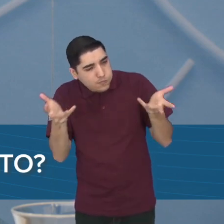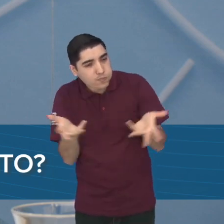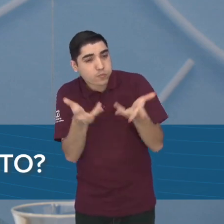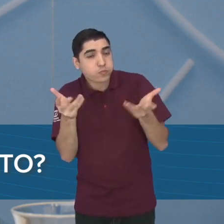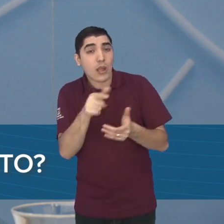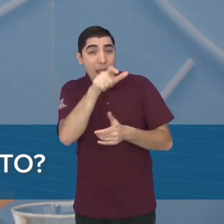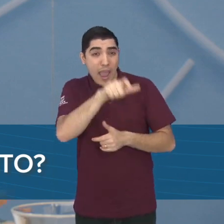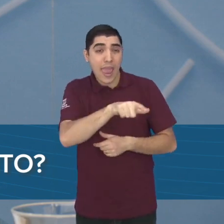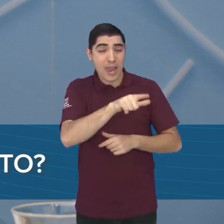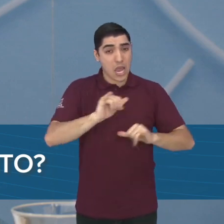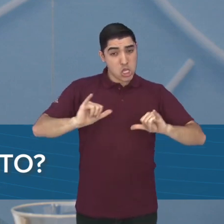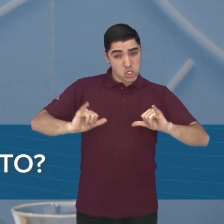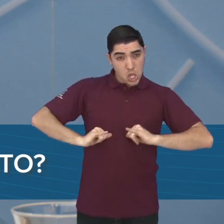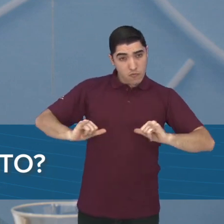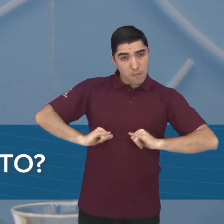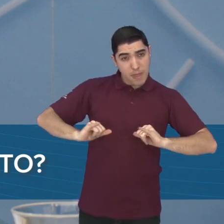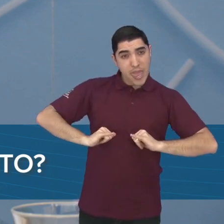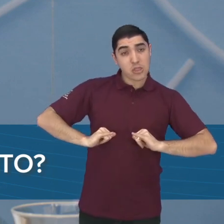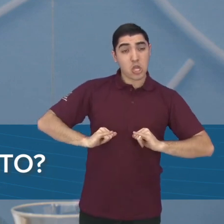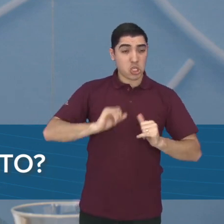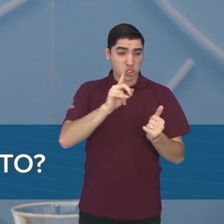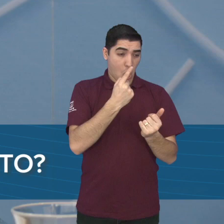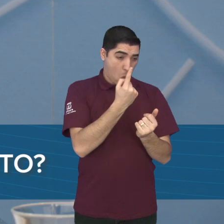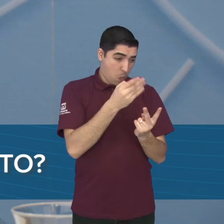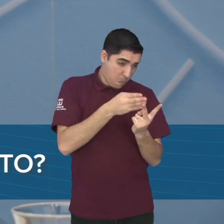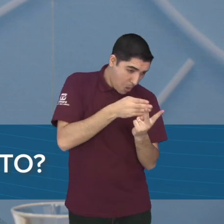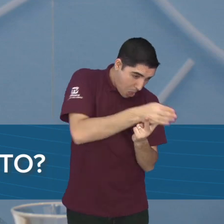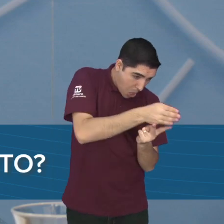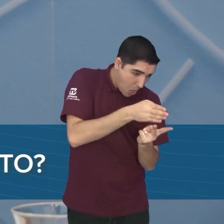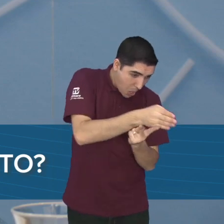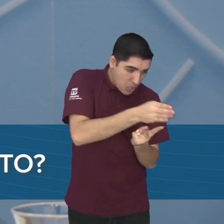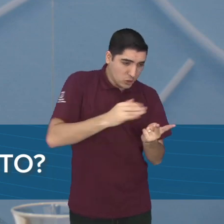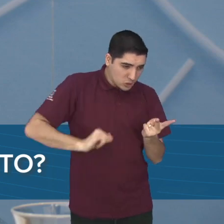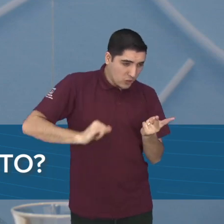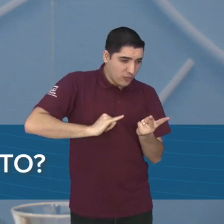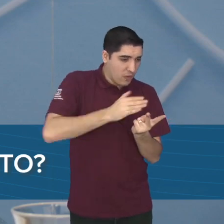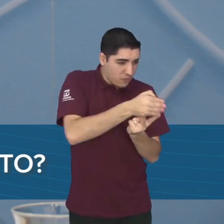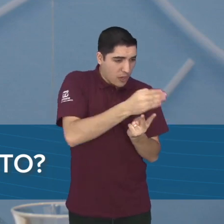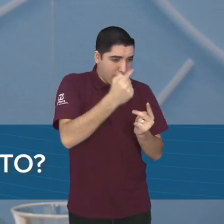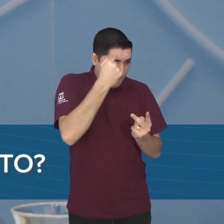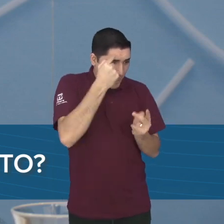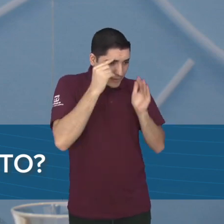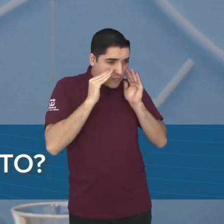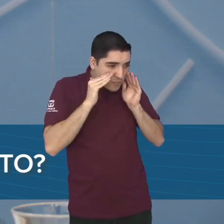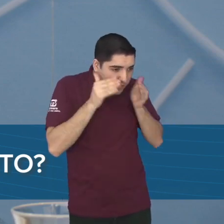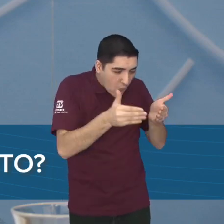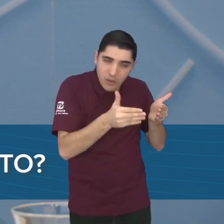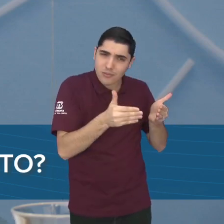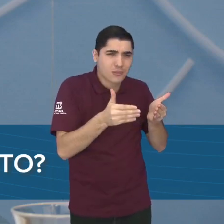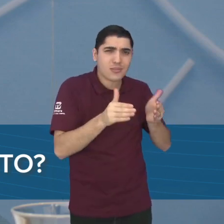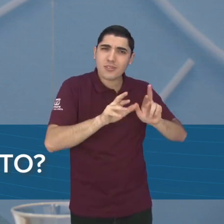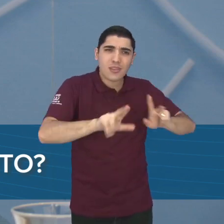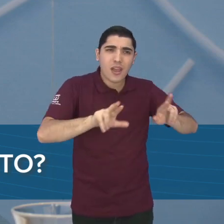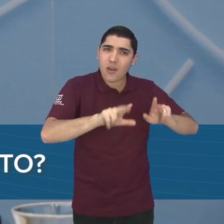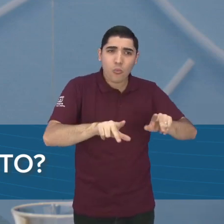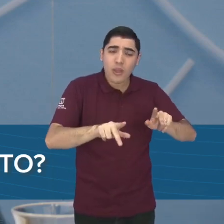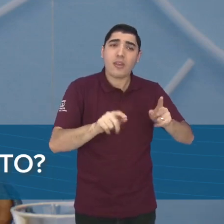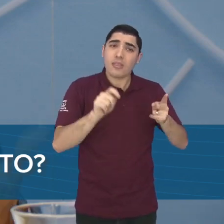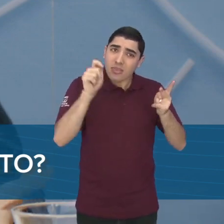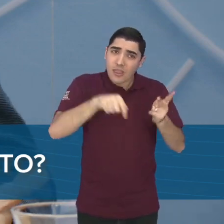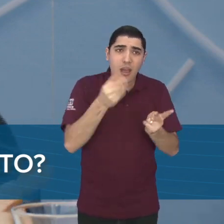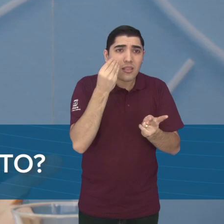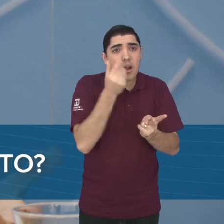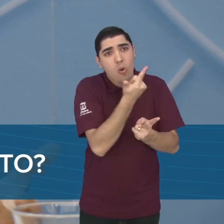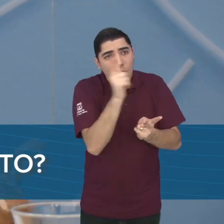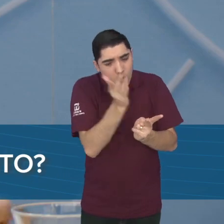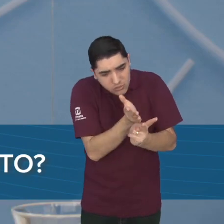do sofrimento cru, digamos assim, né? Só existe o caminho de sofrer. Não. vamos falar sobre isso, vamos, né, vamos reelaborar,